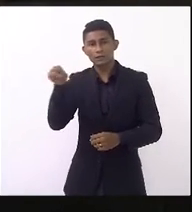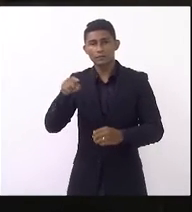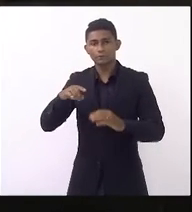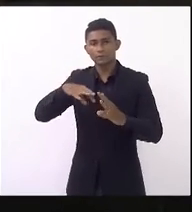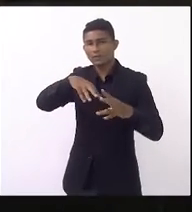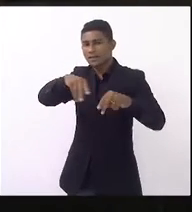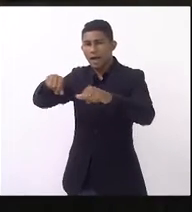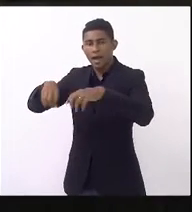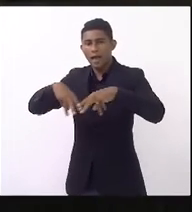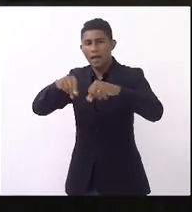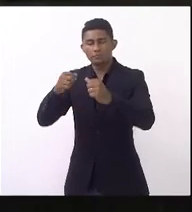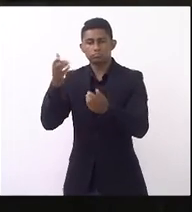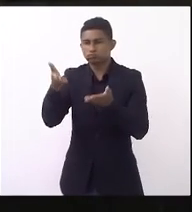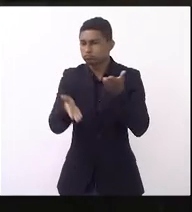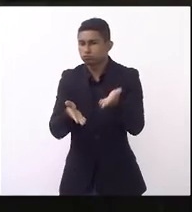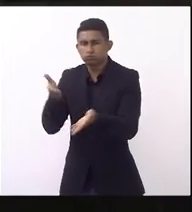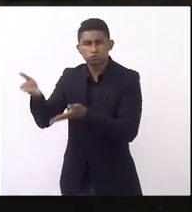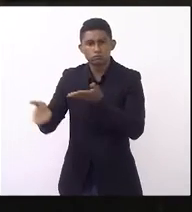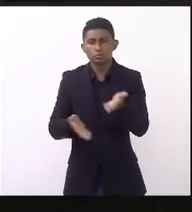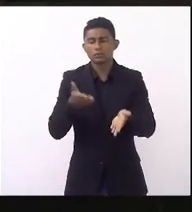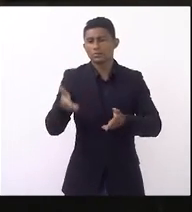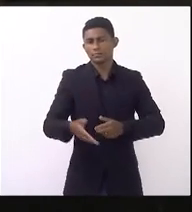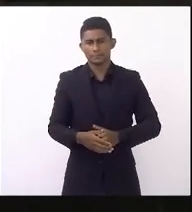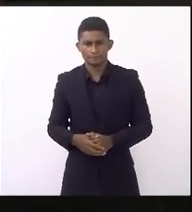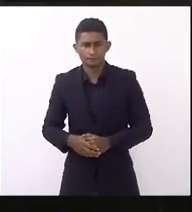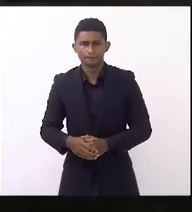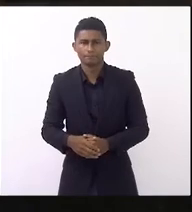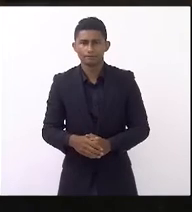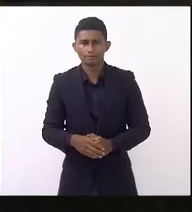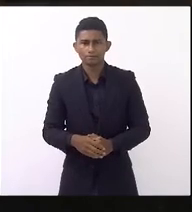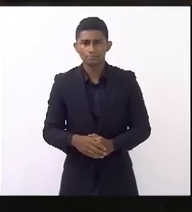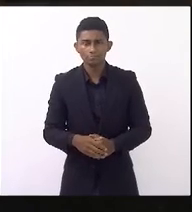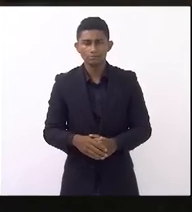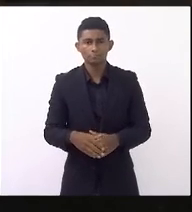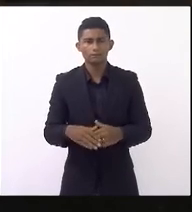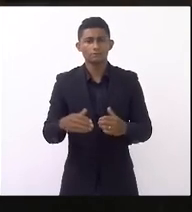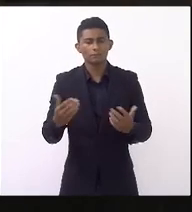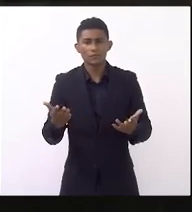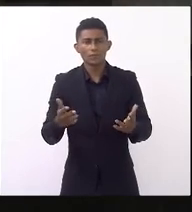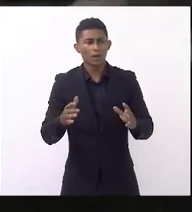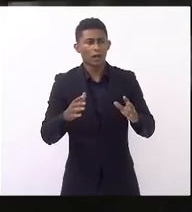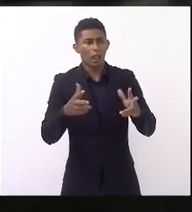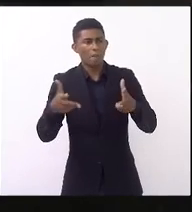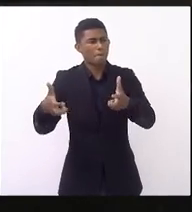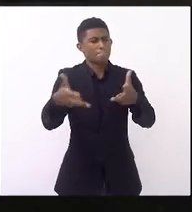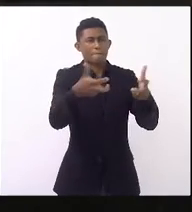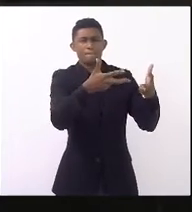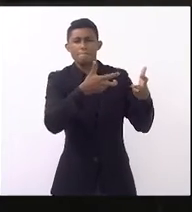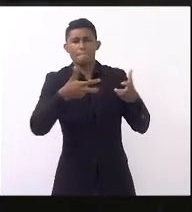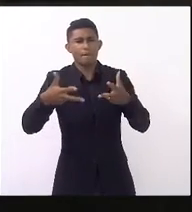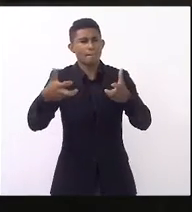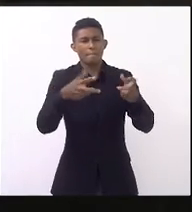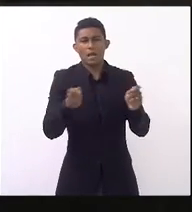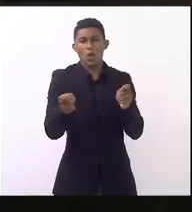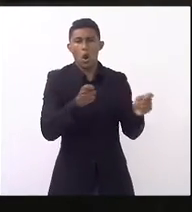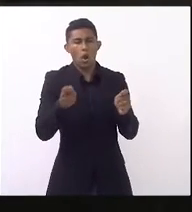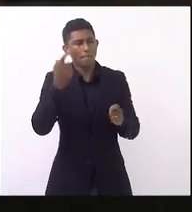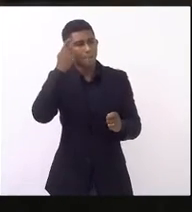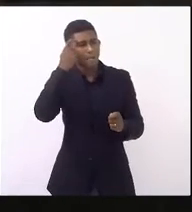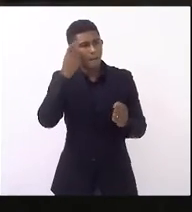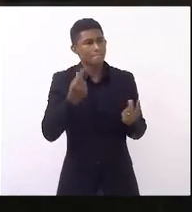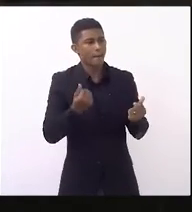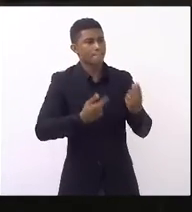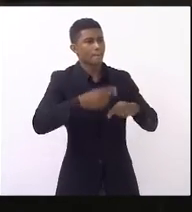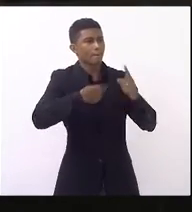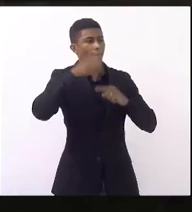não diante do fato de, por uma lógica predatória econômica, de acabar com